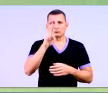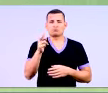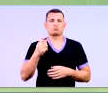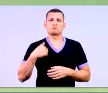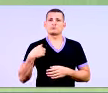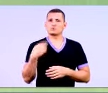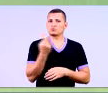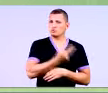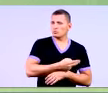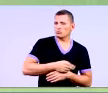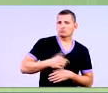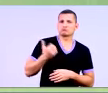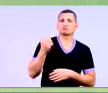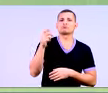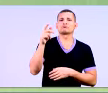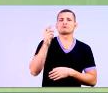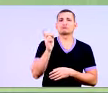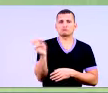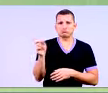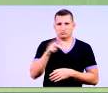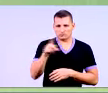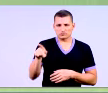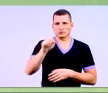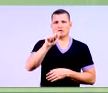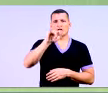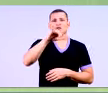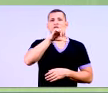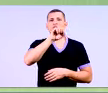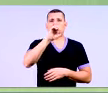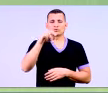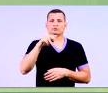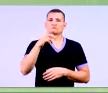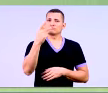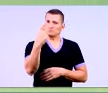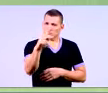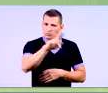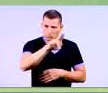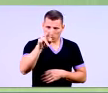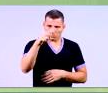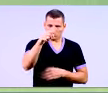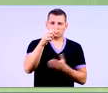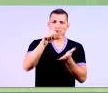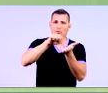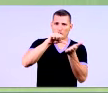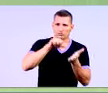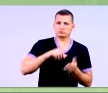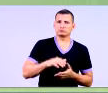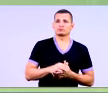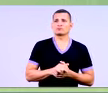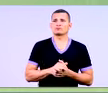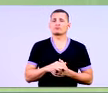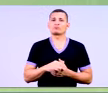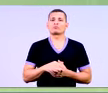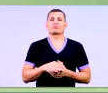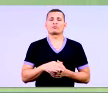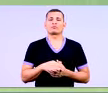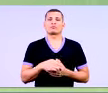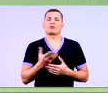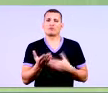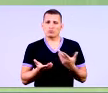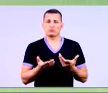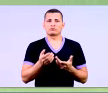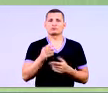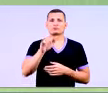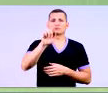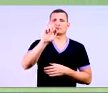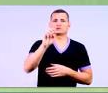nome pelo do professor alysson pelo seu nome que está aí no pólo ou seja valores genéricos